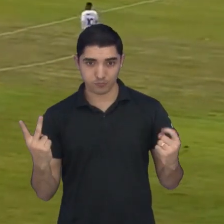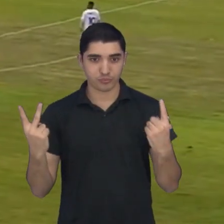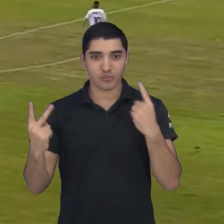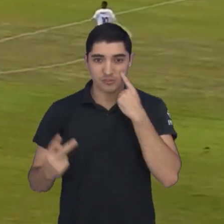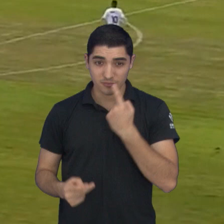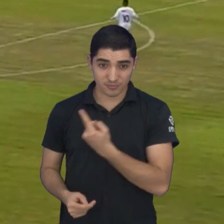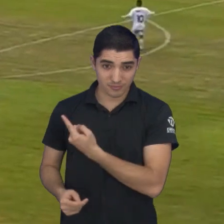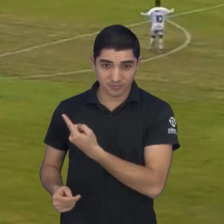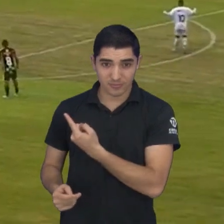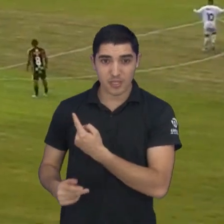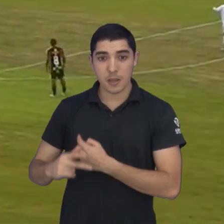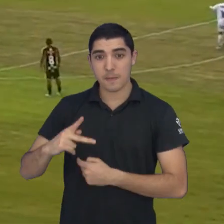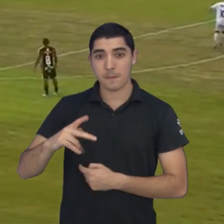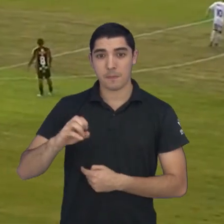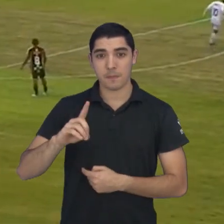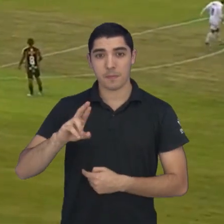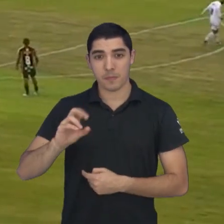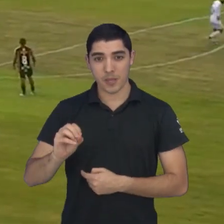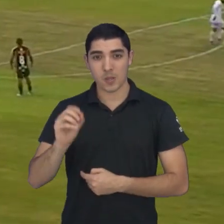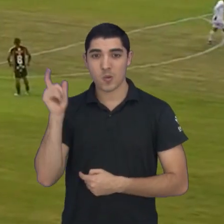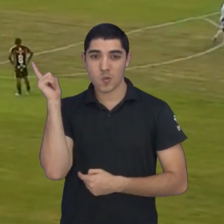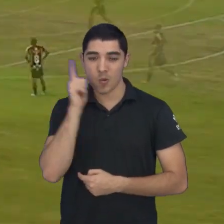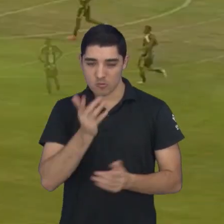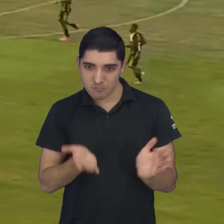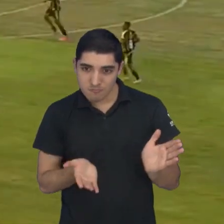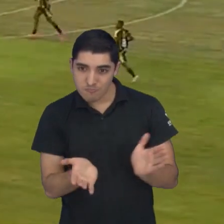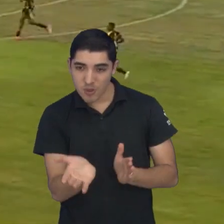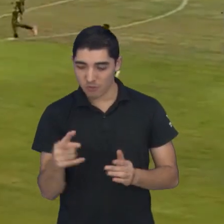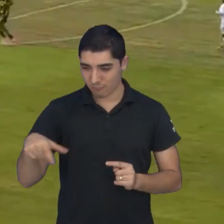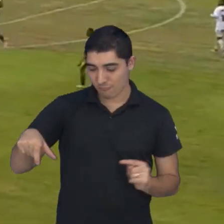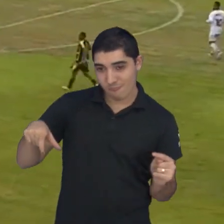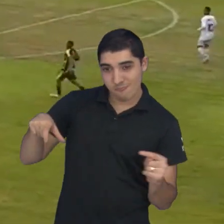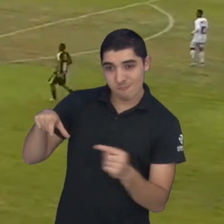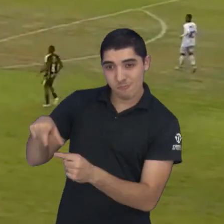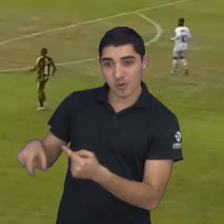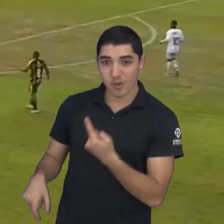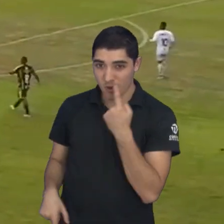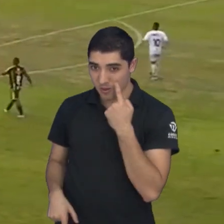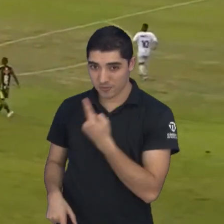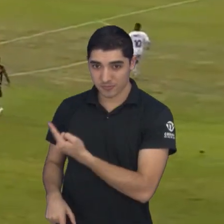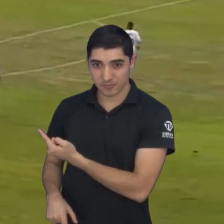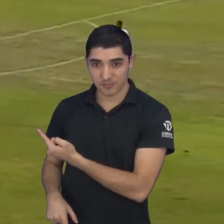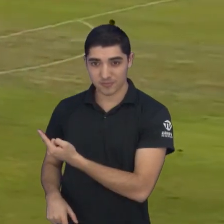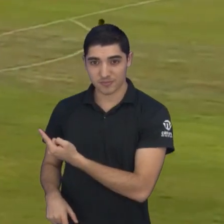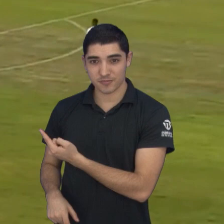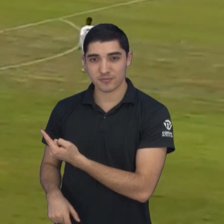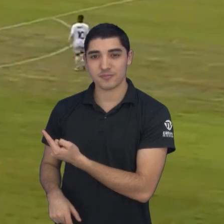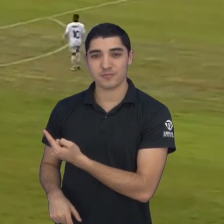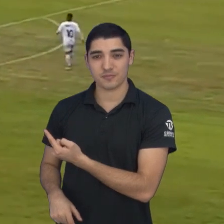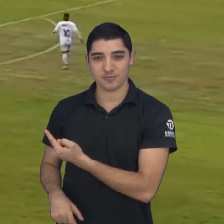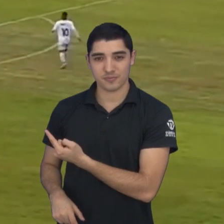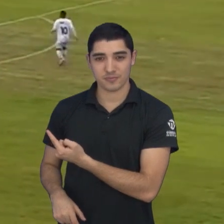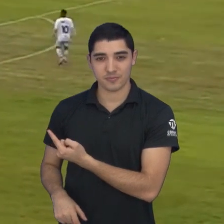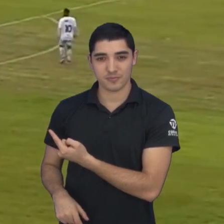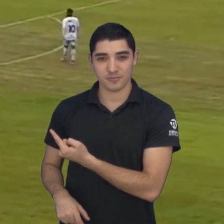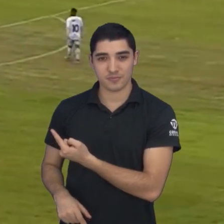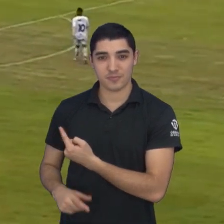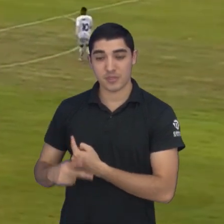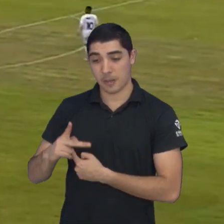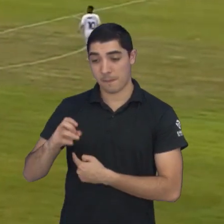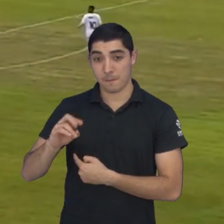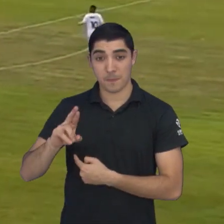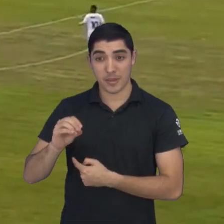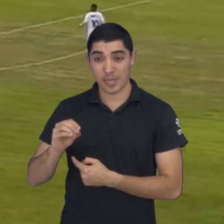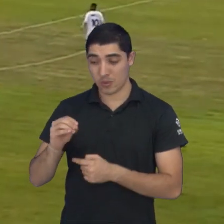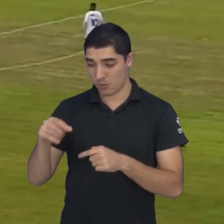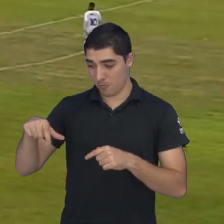trave o Pedro Henrique voltou e o vor Felipe acabou escorando pro go cruzamento o Pedro Henrique tocou na